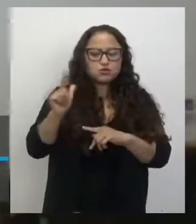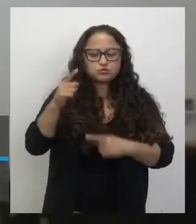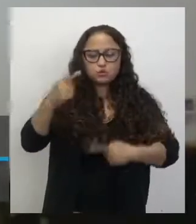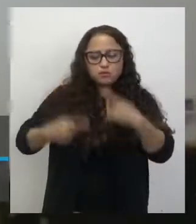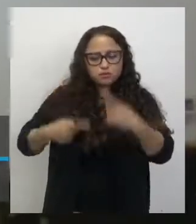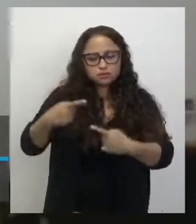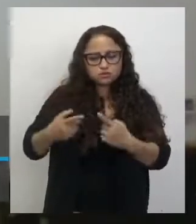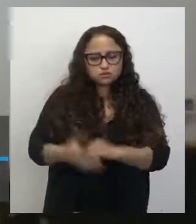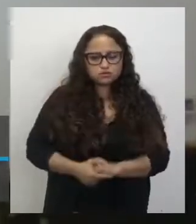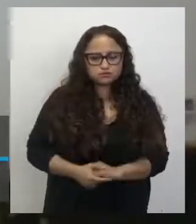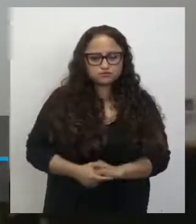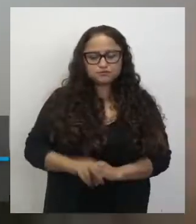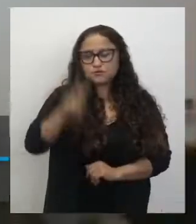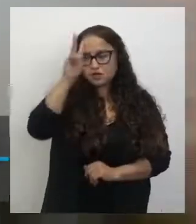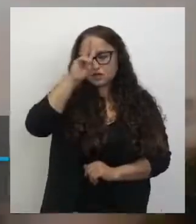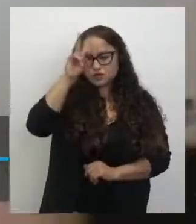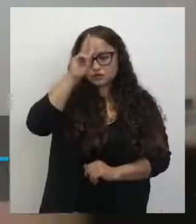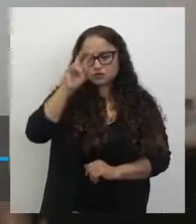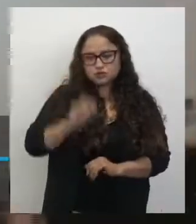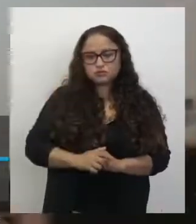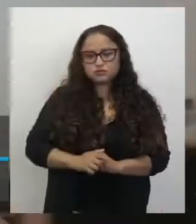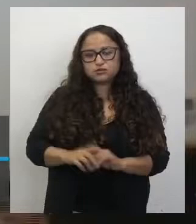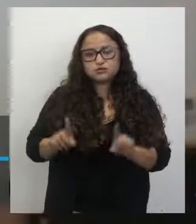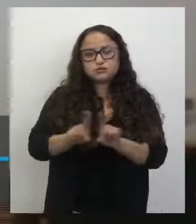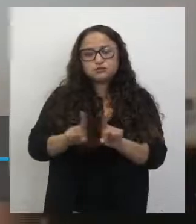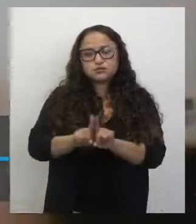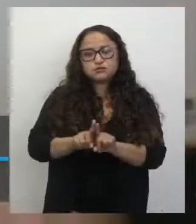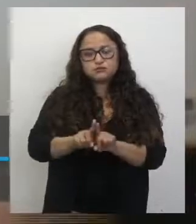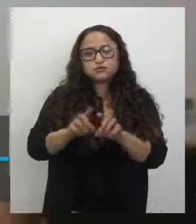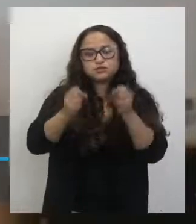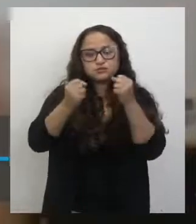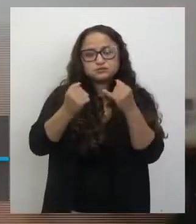política? Então, eu lembro que eu sou uma aula de filosofia também, que se falava